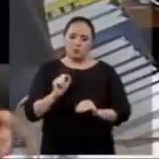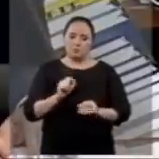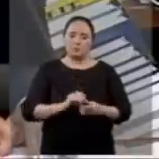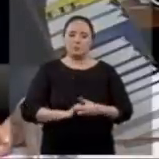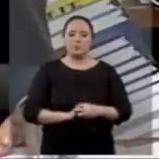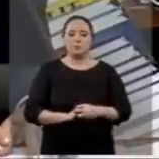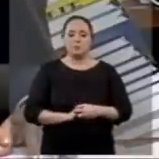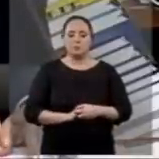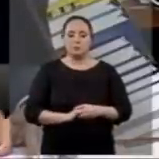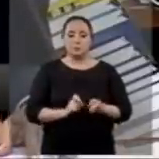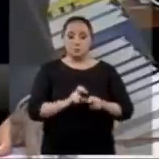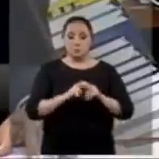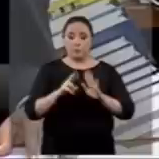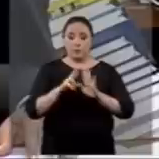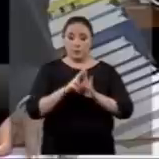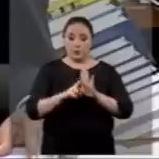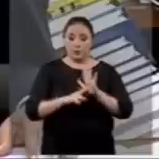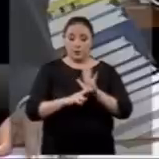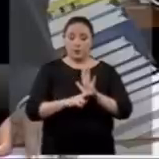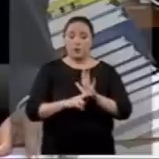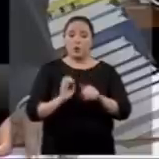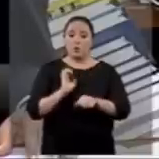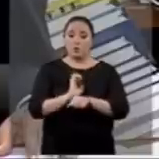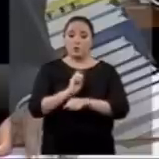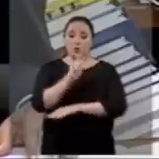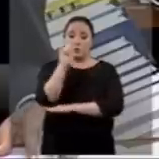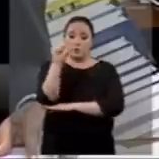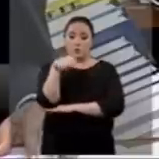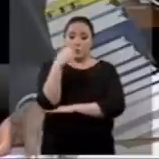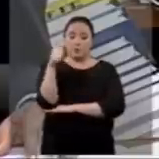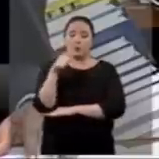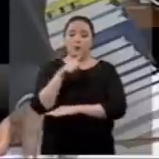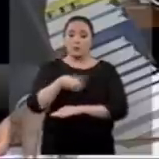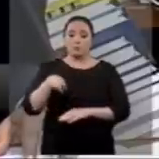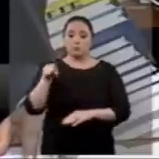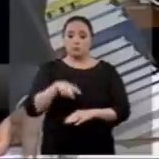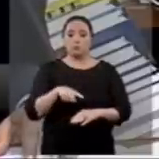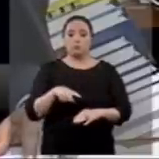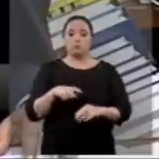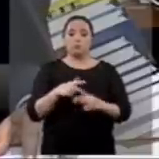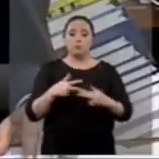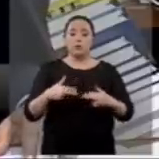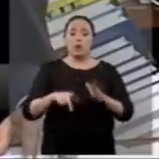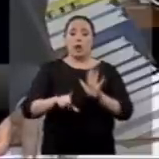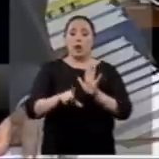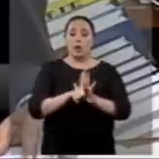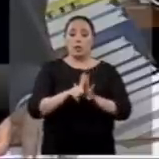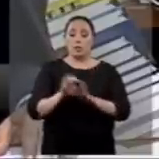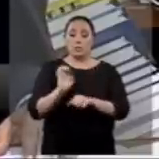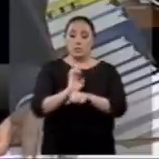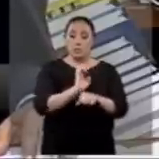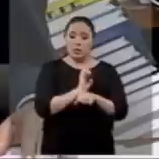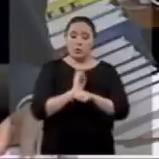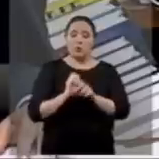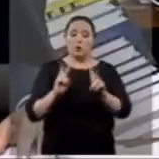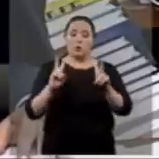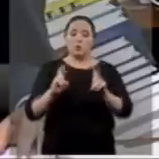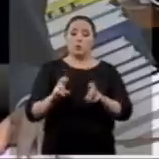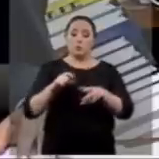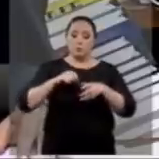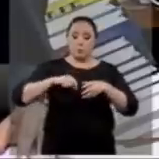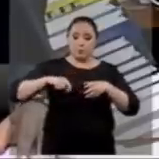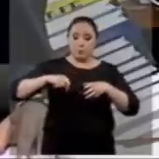meio da norma atacada, o Estado do Rio Grande do Sul revogou os diplomas estaduais relativos ao